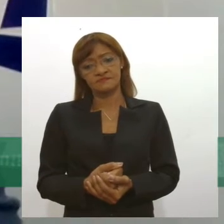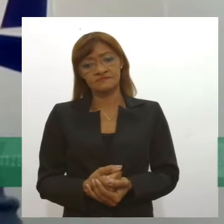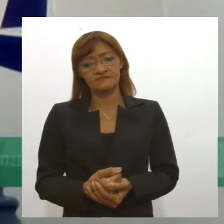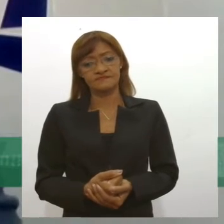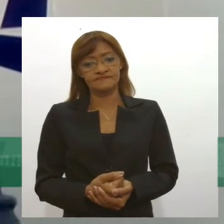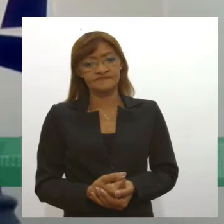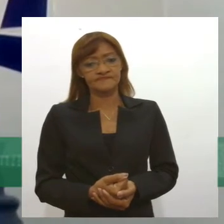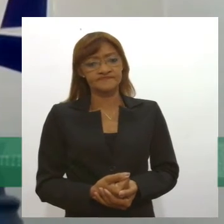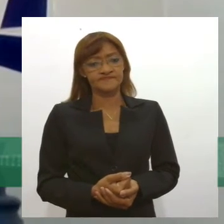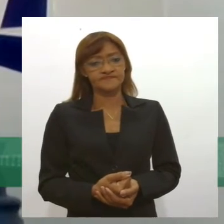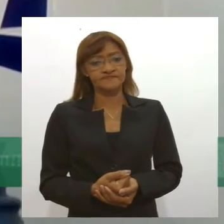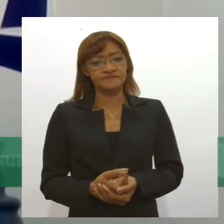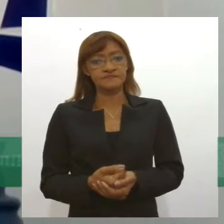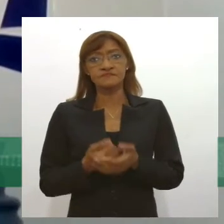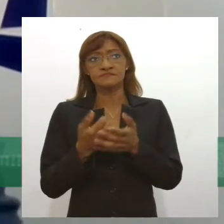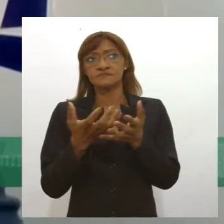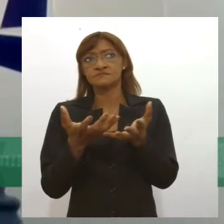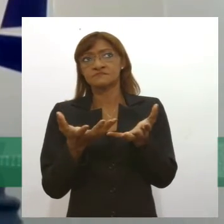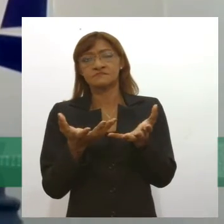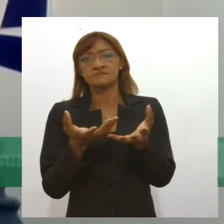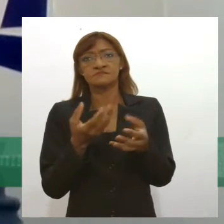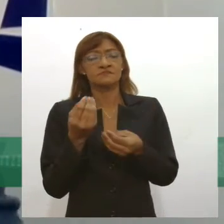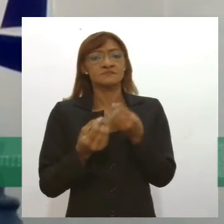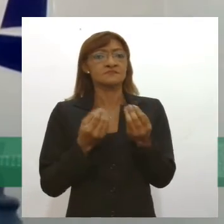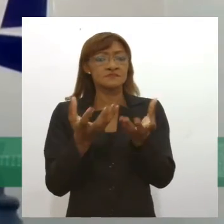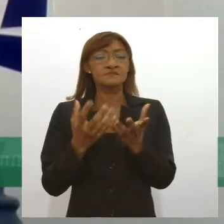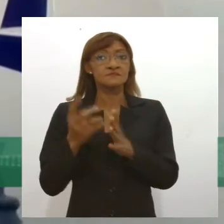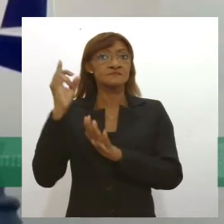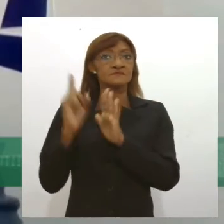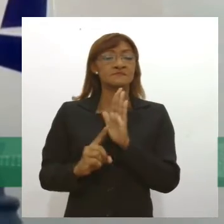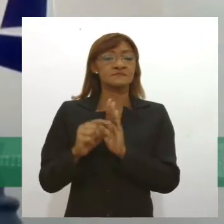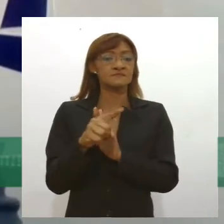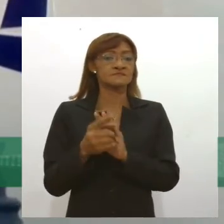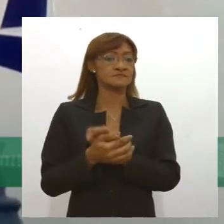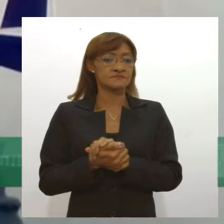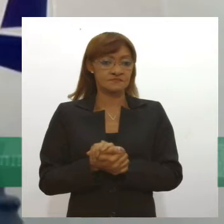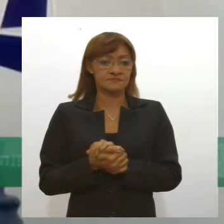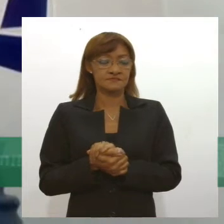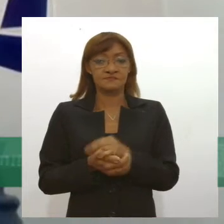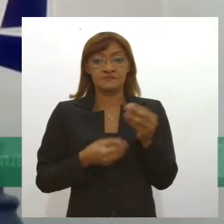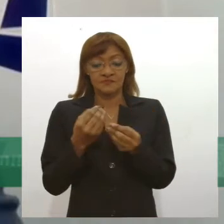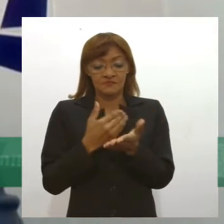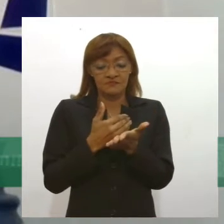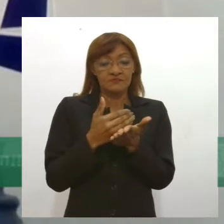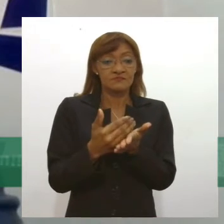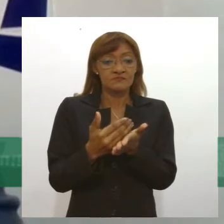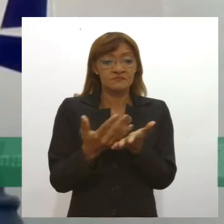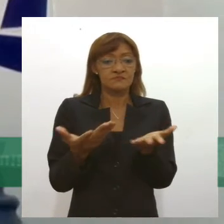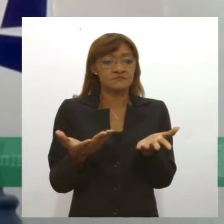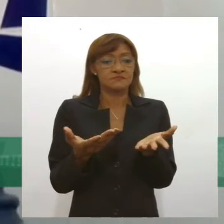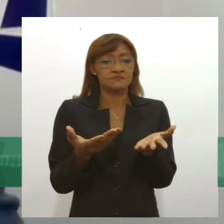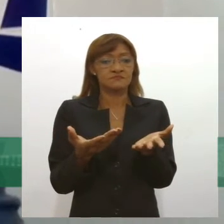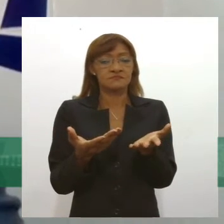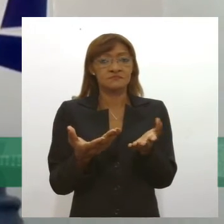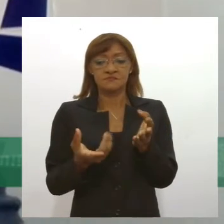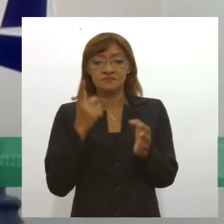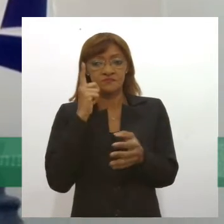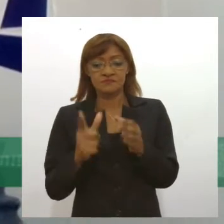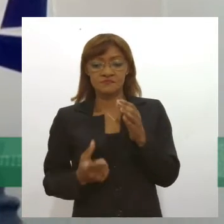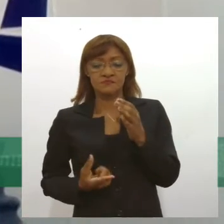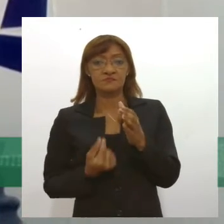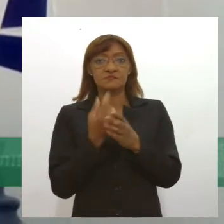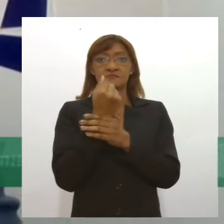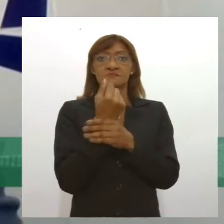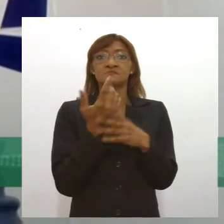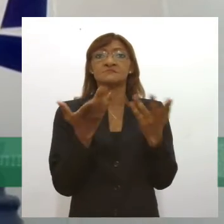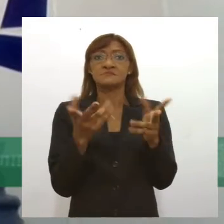para materializar essa figura, né, desse stock option como um ganho de capital, alguma coisa que